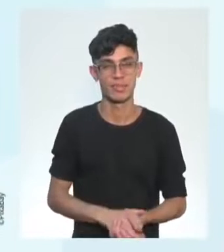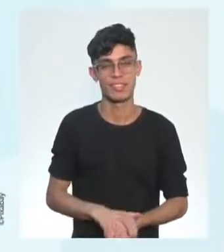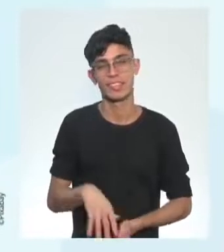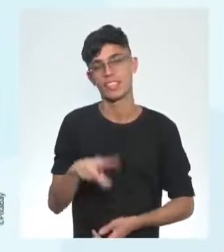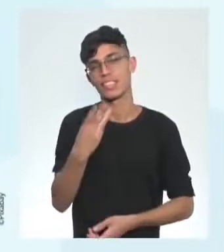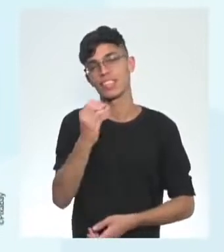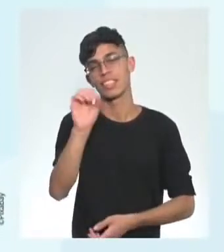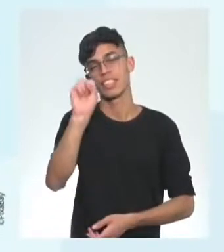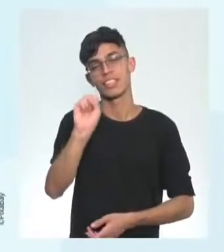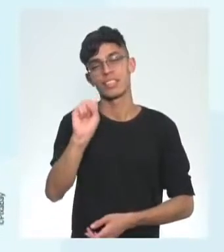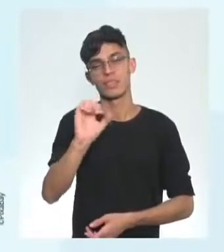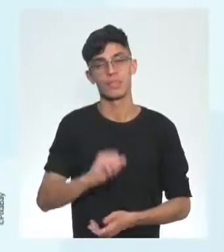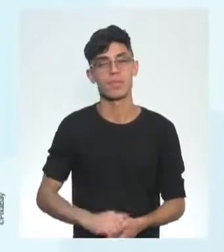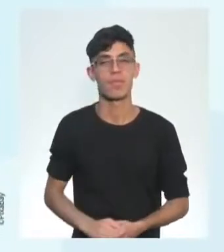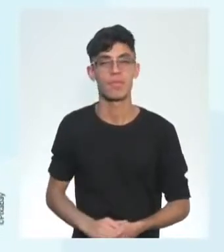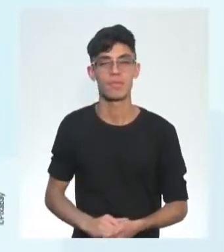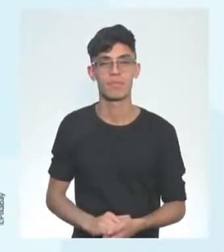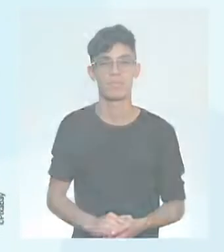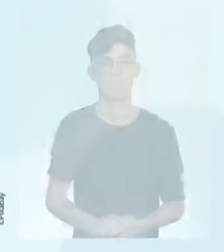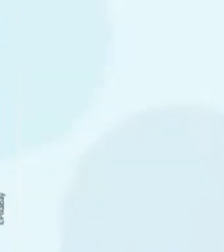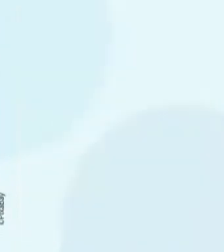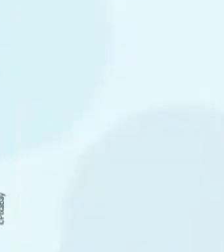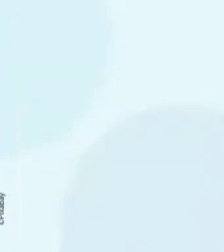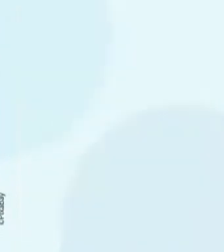30 segundos, já voltamos.